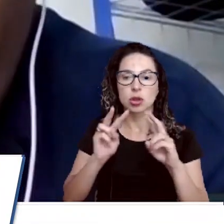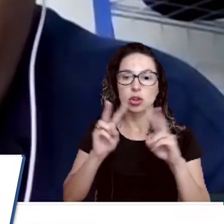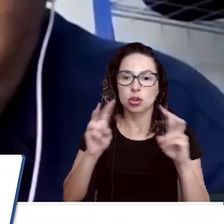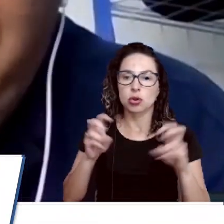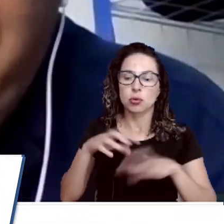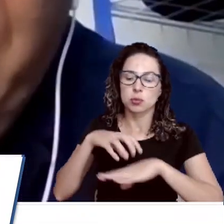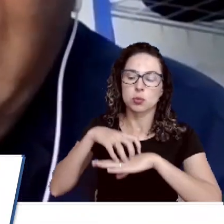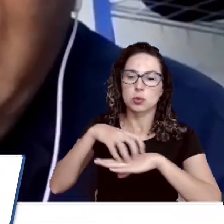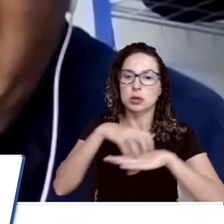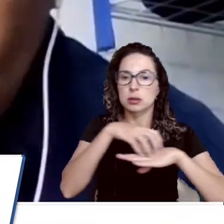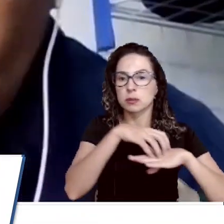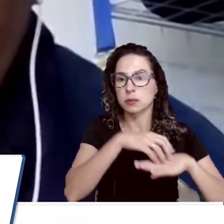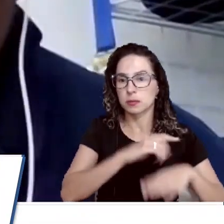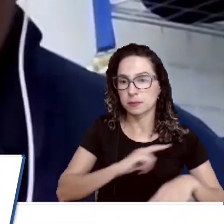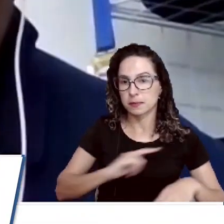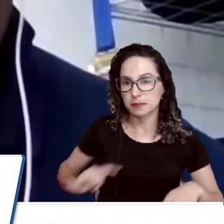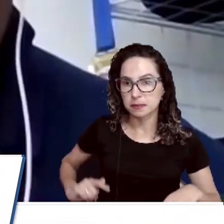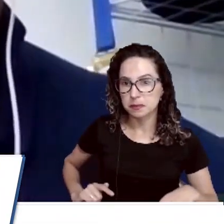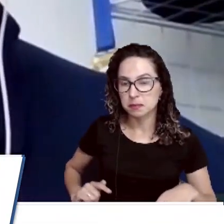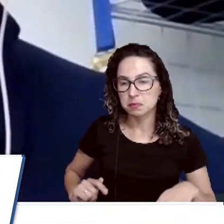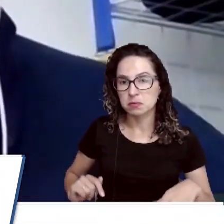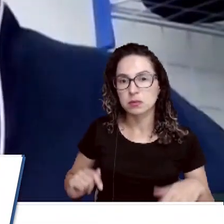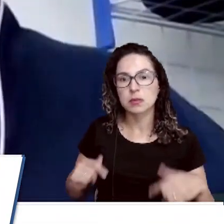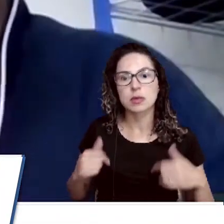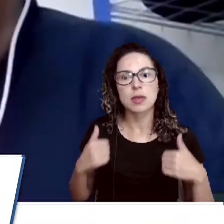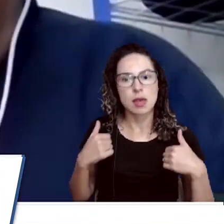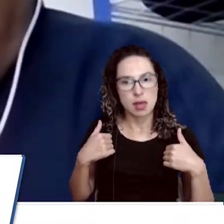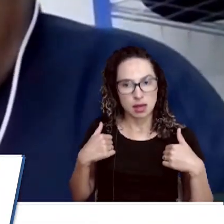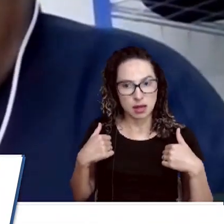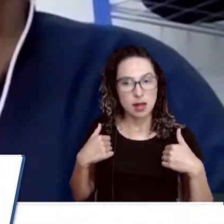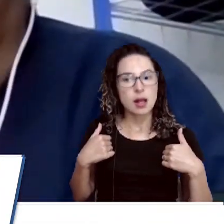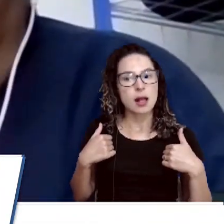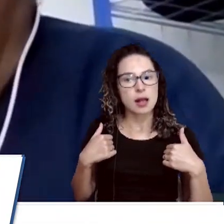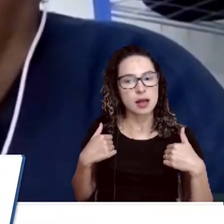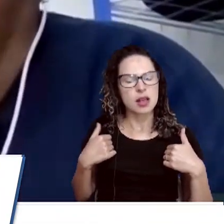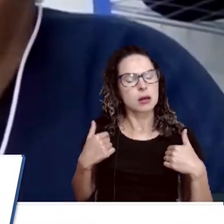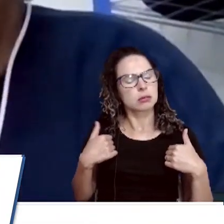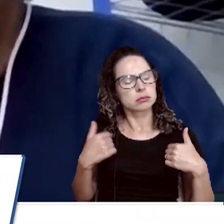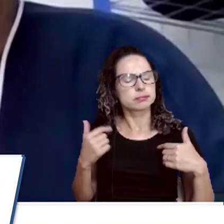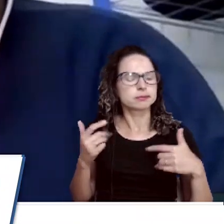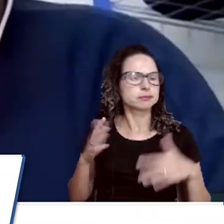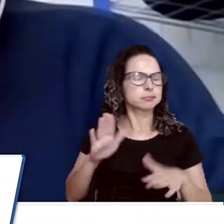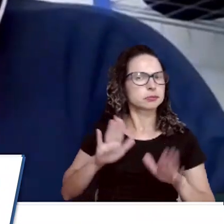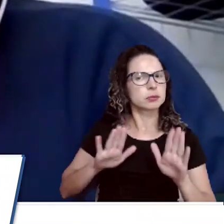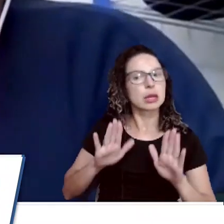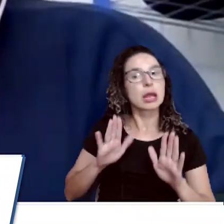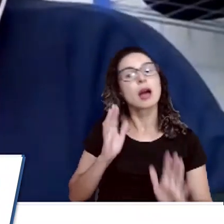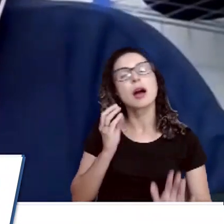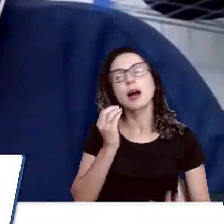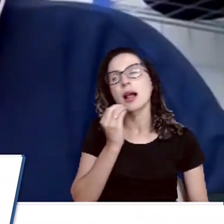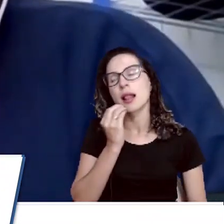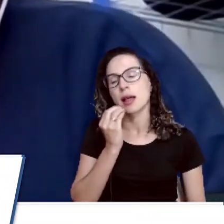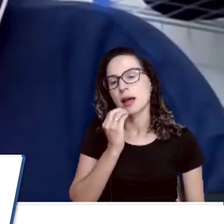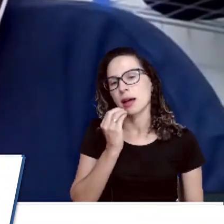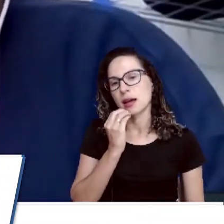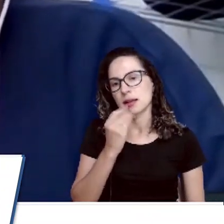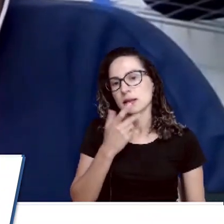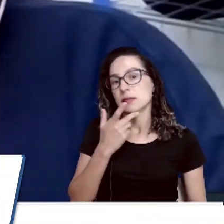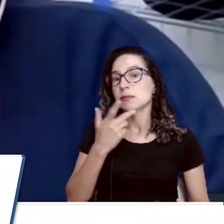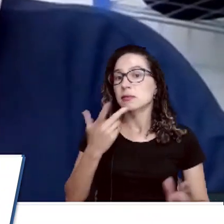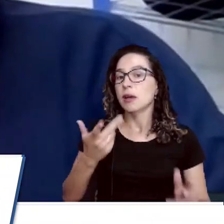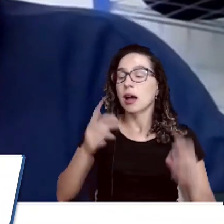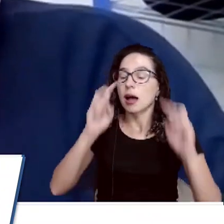público. Eu realmente tenho as minhas ressalvas. Óbvio que nós estamos falando em